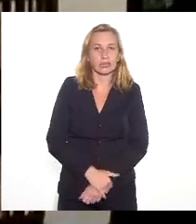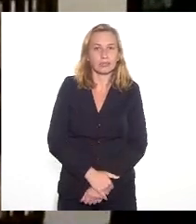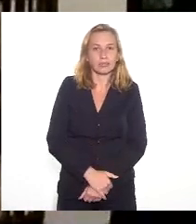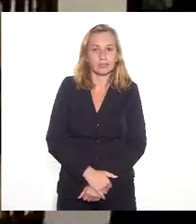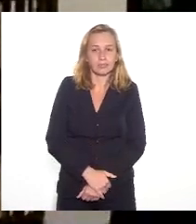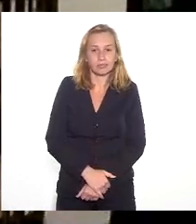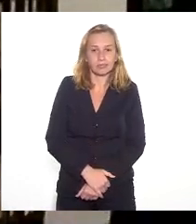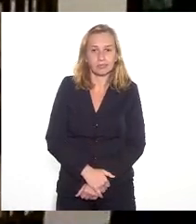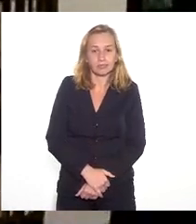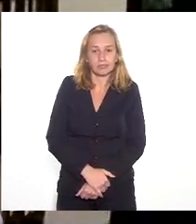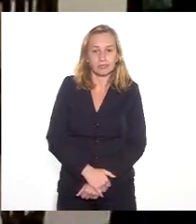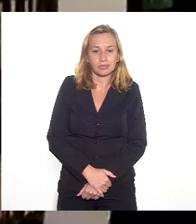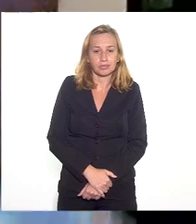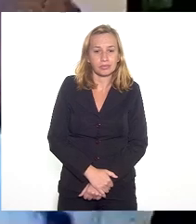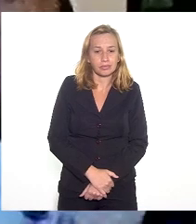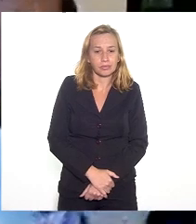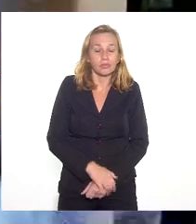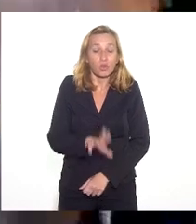para